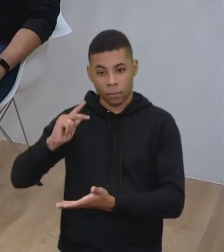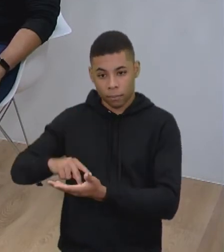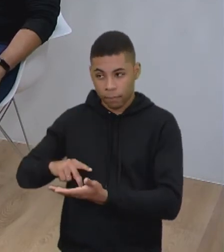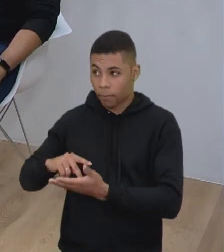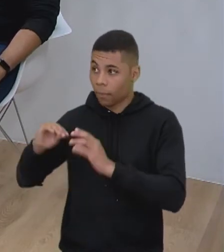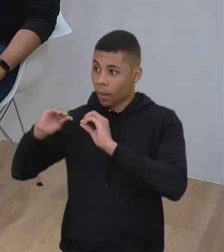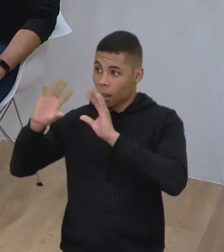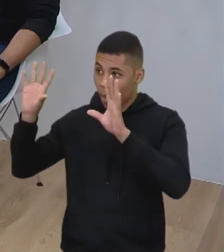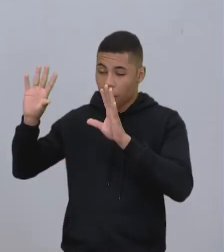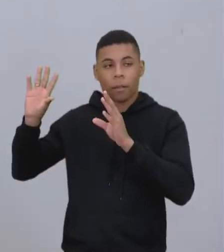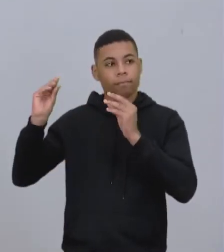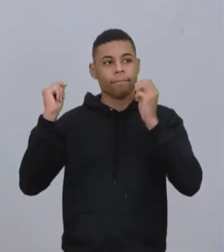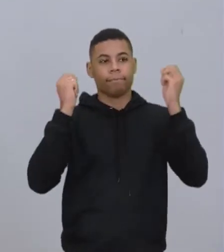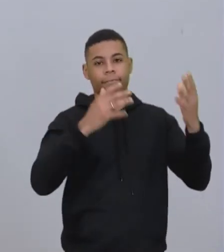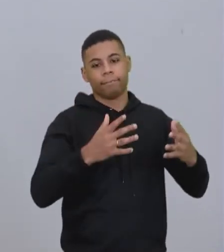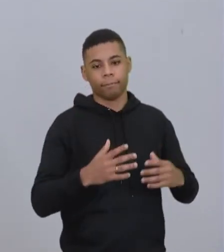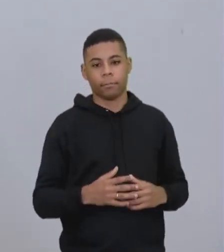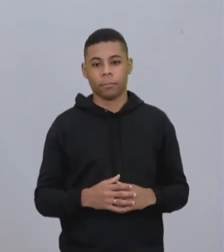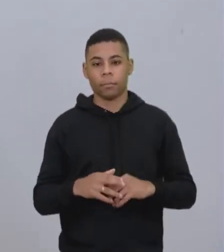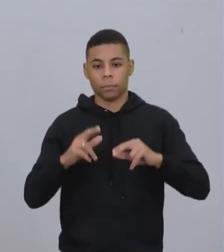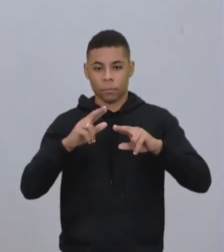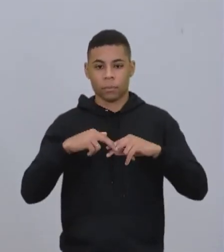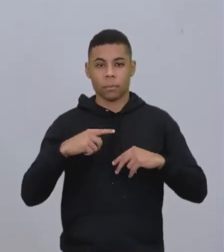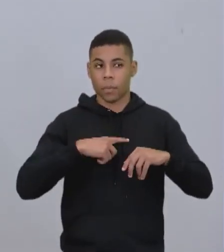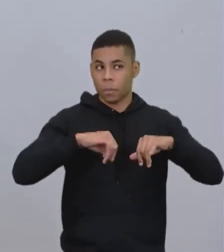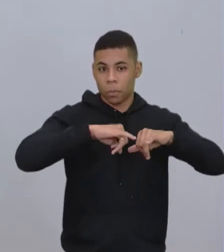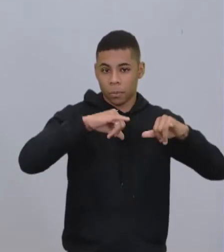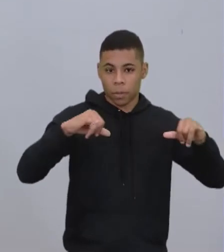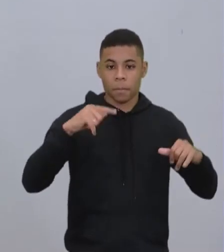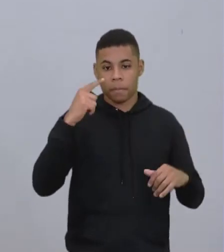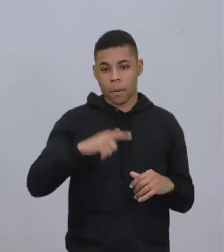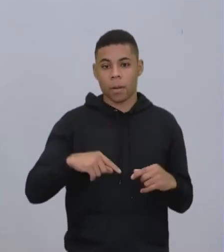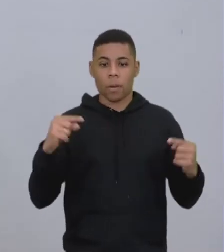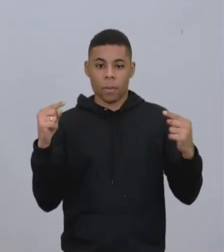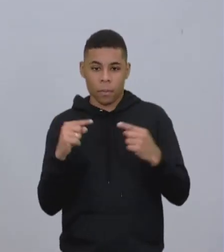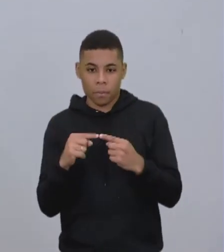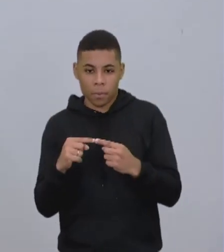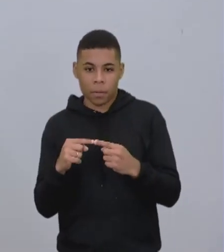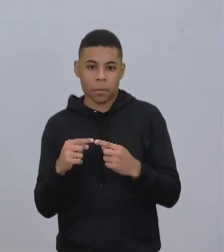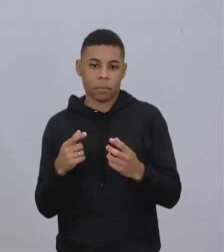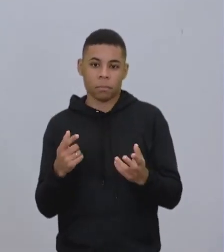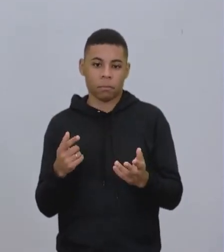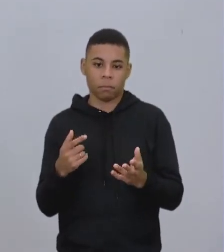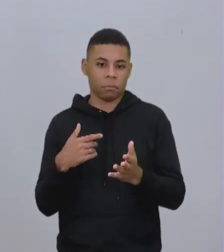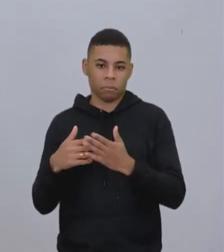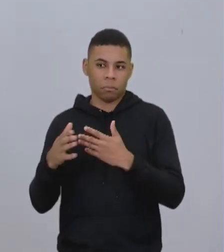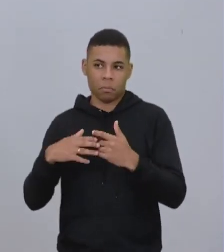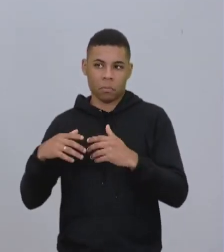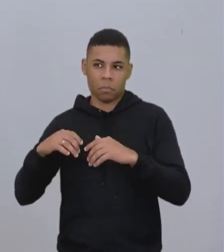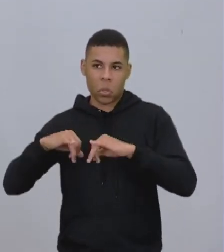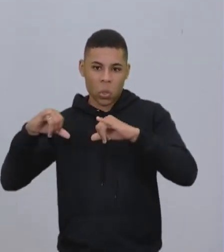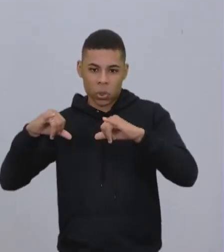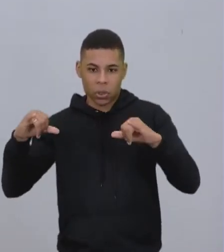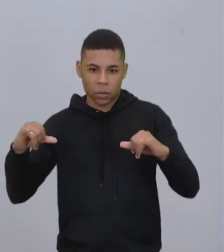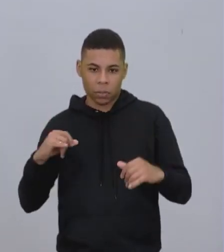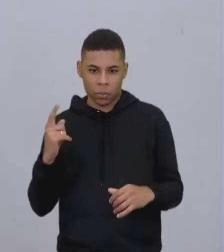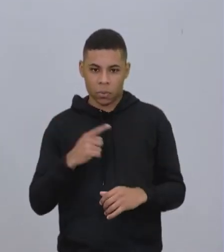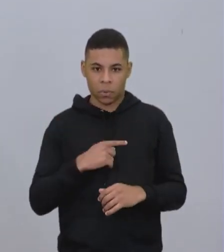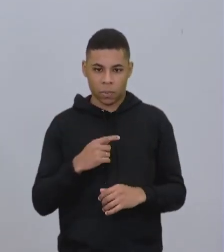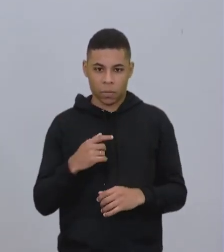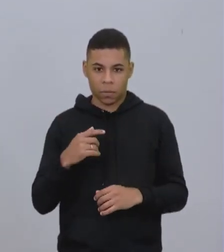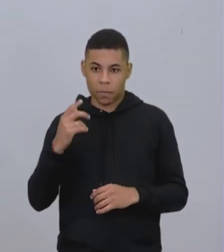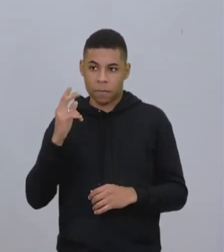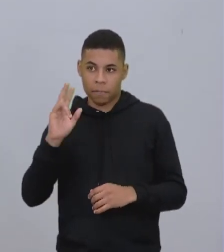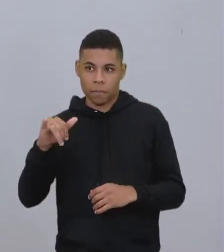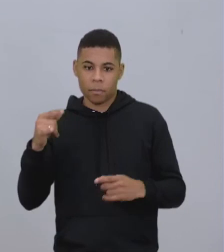né? Porque tanto dentro das ações publicitárias quanto com relação a qualquer tipo de notícia que nós formos